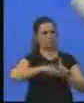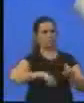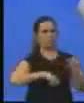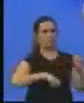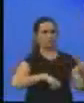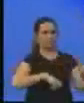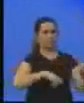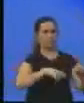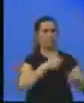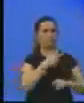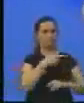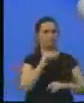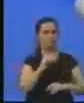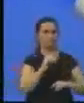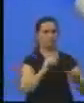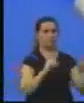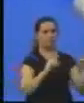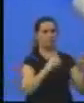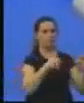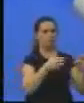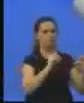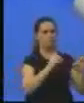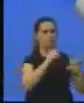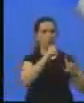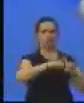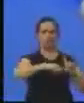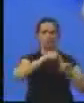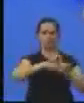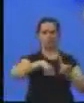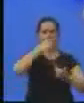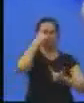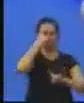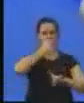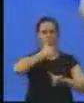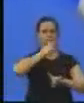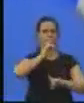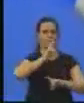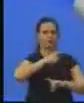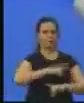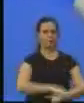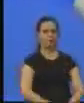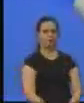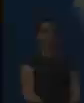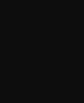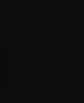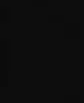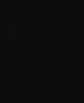por mês; ou alternativa E, 10 habitantes por mês. Pense que eu já retorno com a resposta.